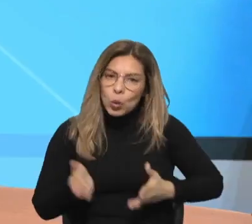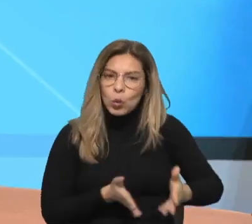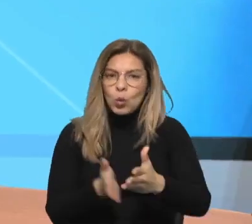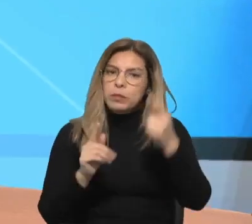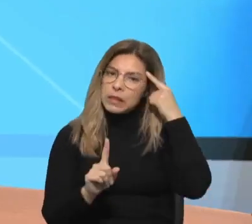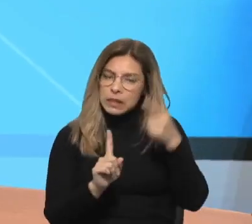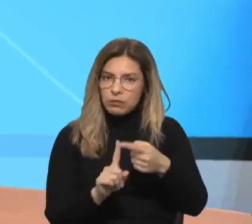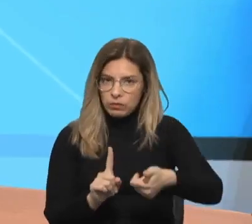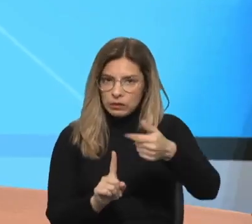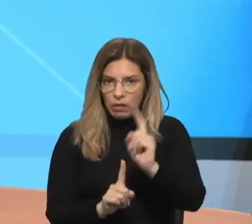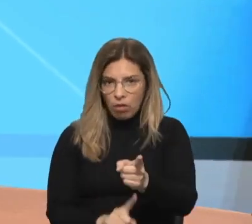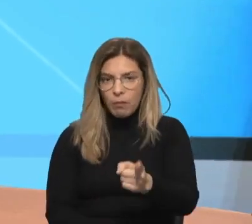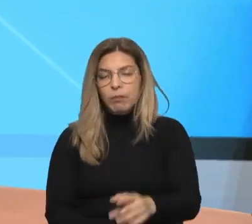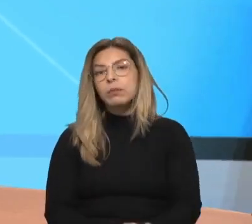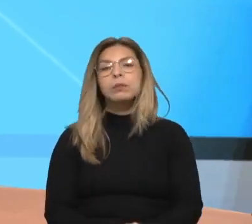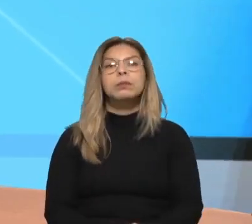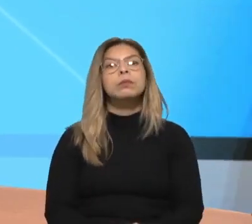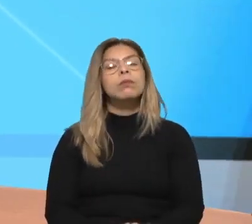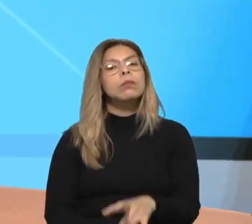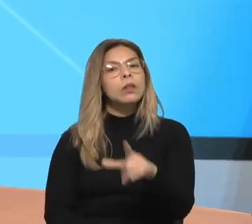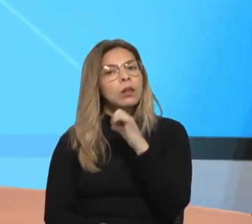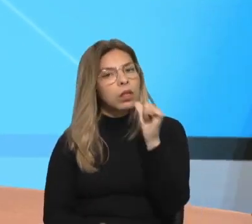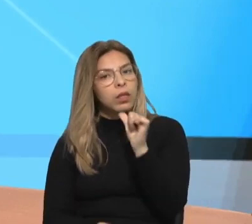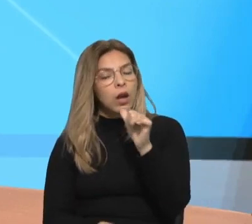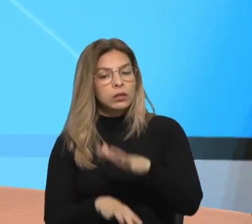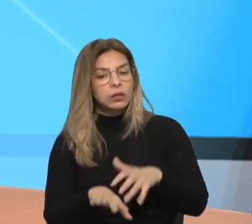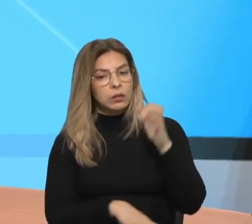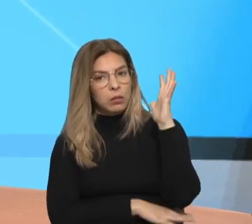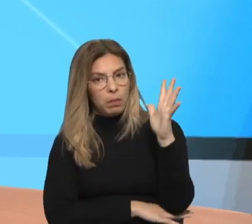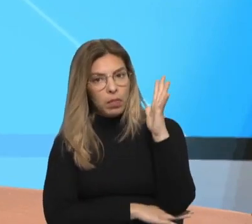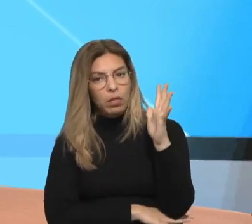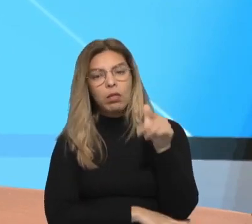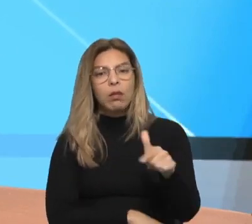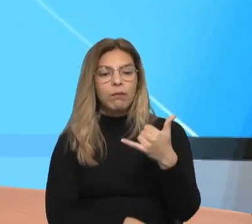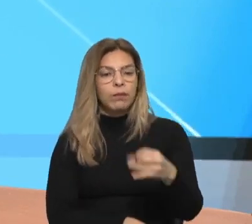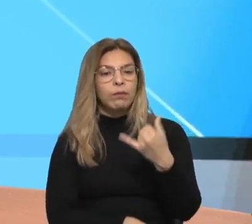No lançamento, enfim, e na convocatória para esta Assembleia Eclesial em 2028,